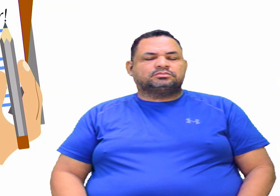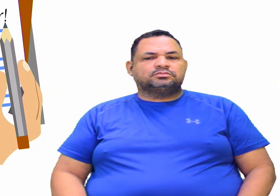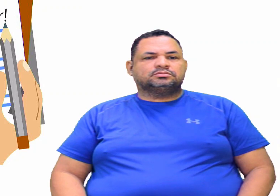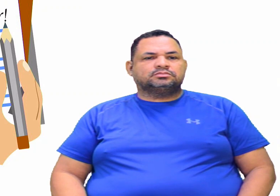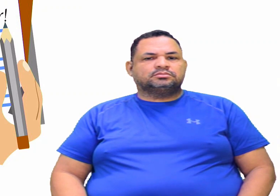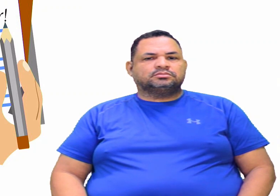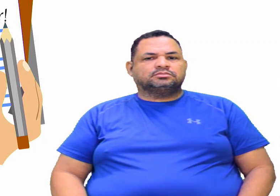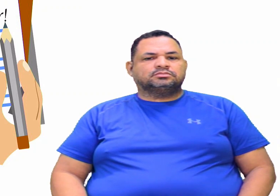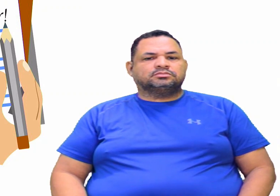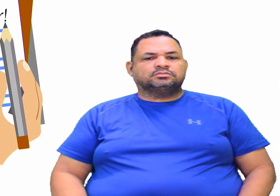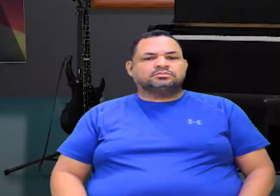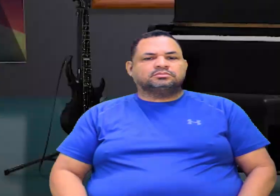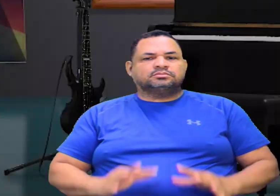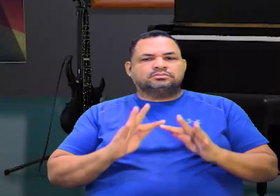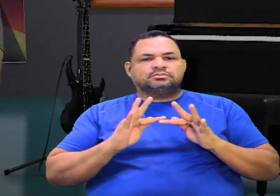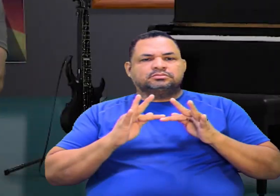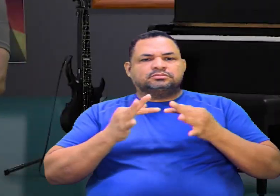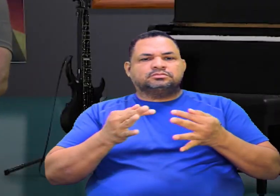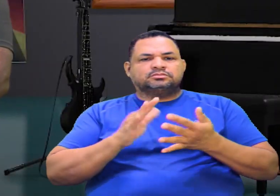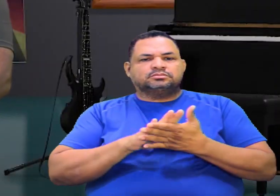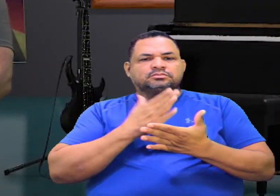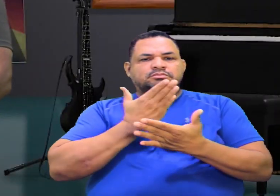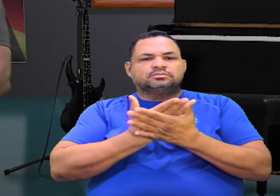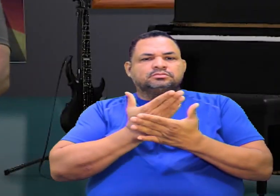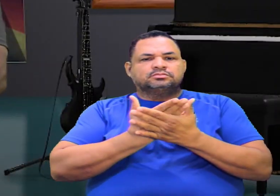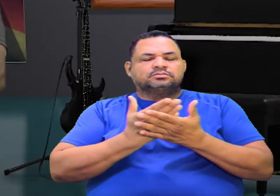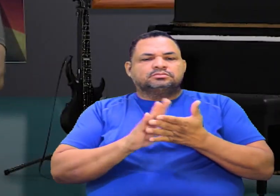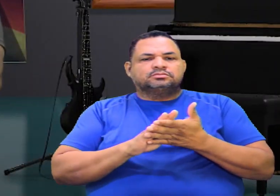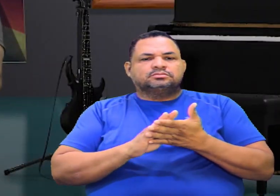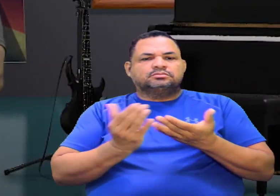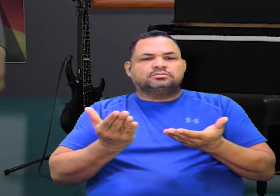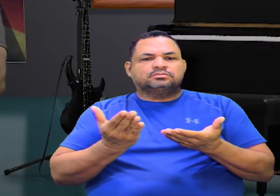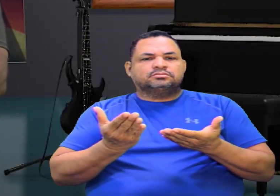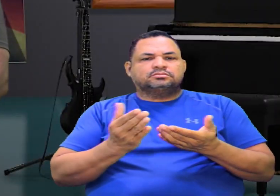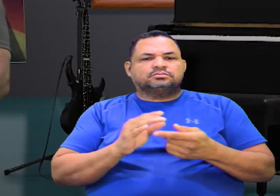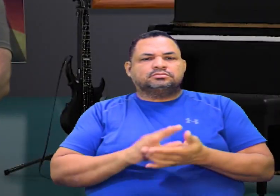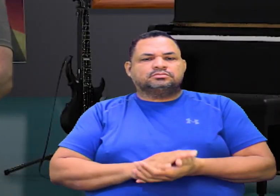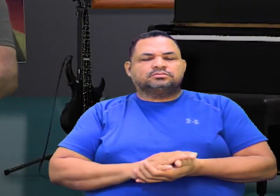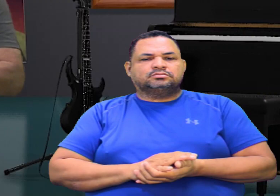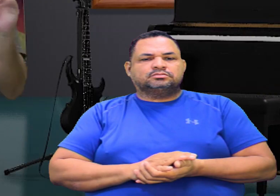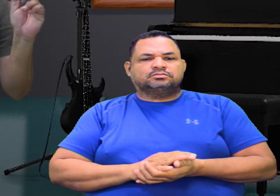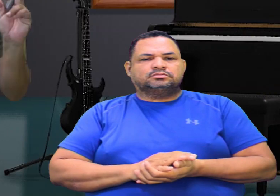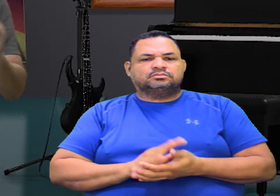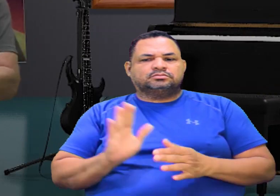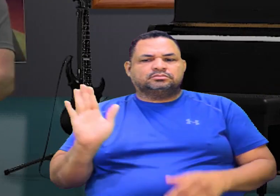chegamos aí ao final da nossa aula, espero que vocês façam uma ótima avaliação.